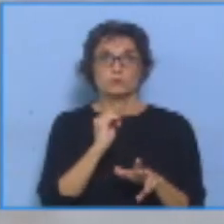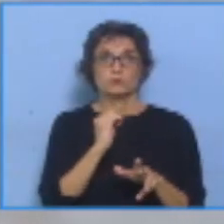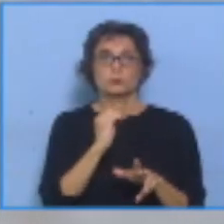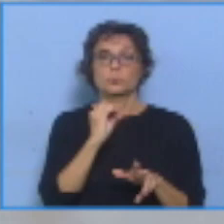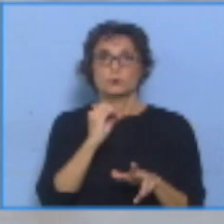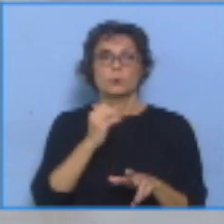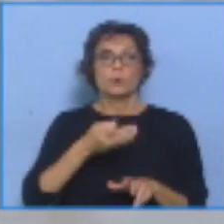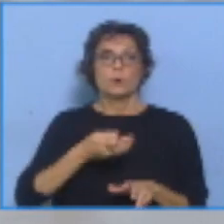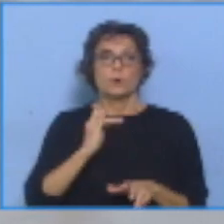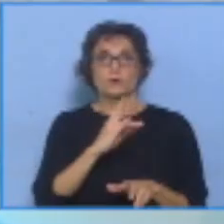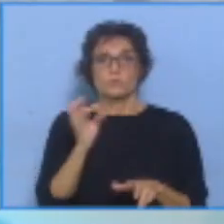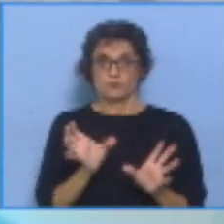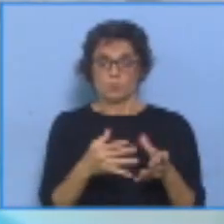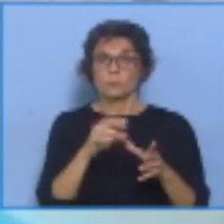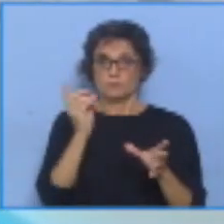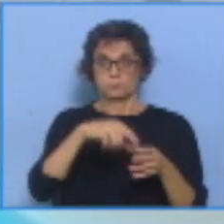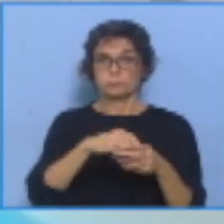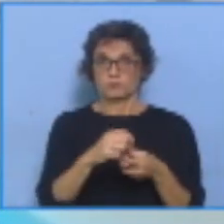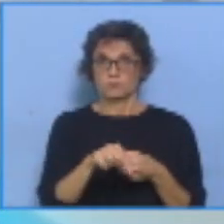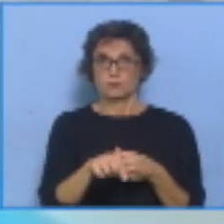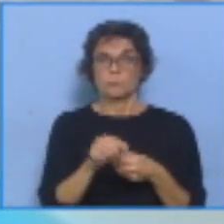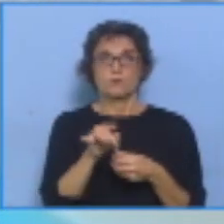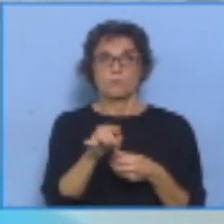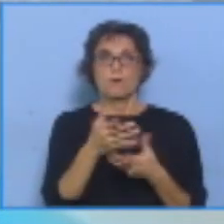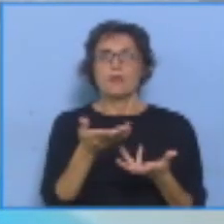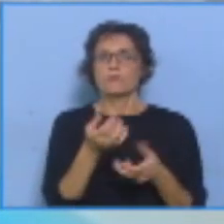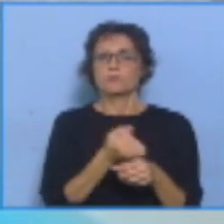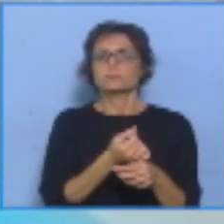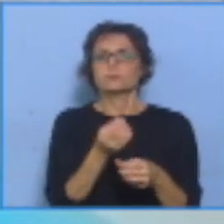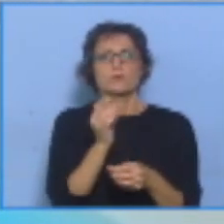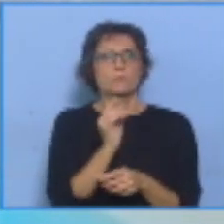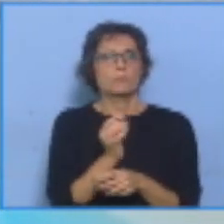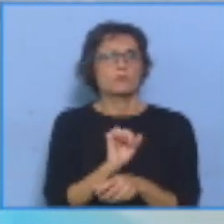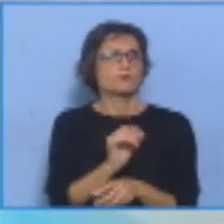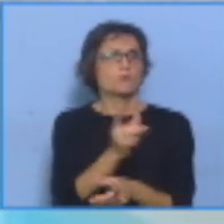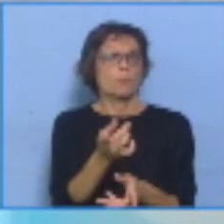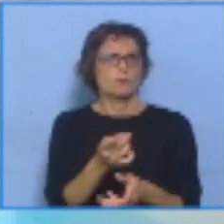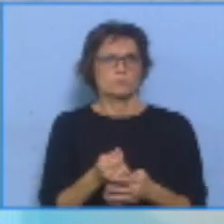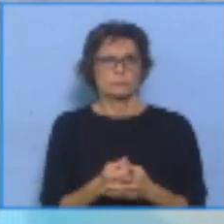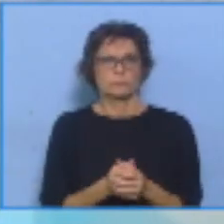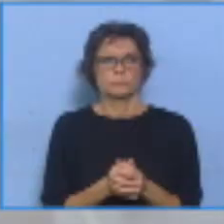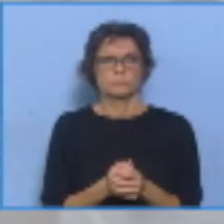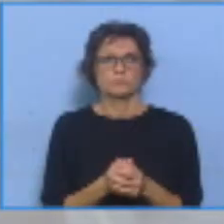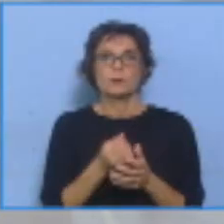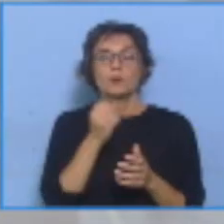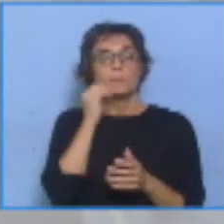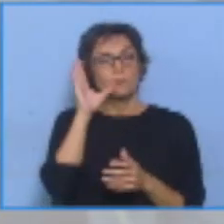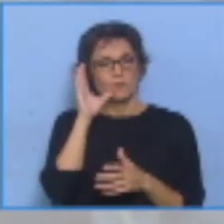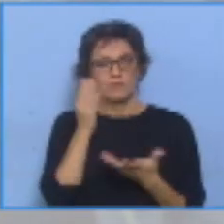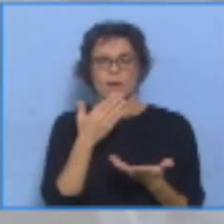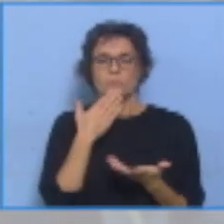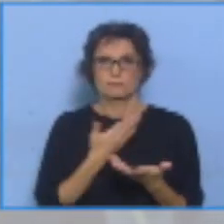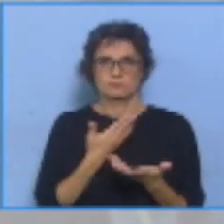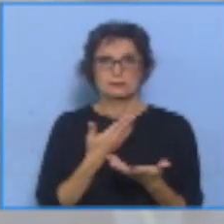Rui está nesta comissão desde 2013, salvo erro. Que trabalho é que desenvolvem concretamente? Bom, boa tarde, Lígia. Muito